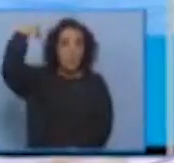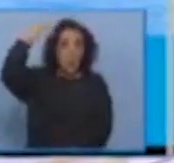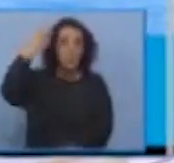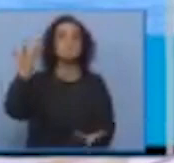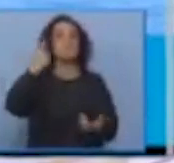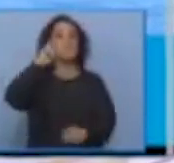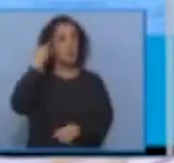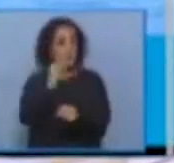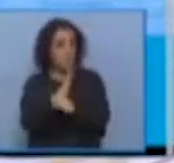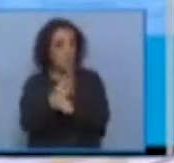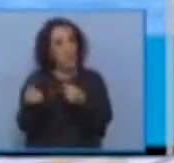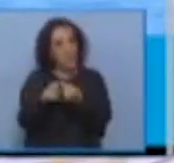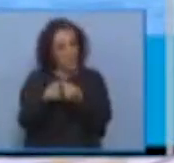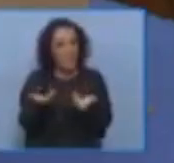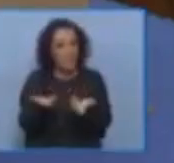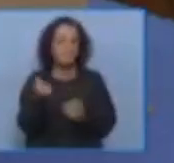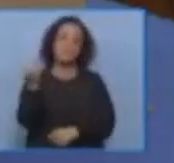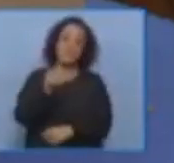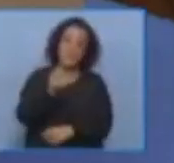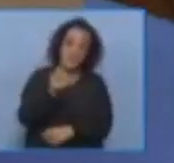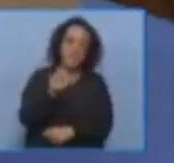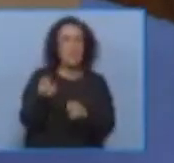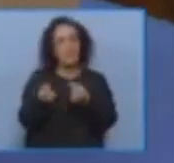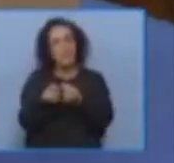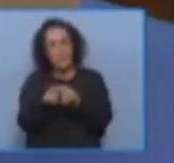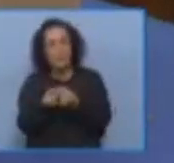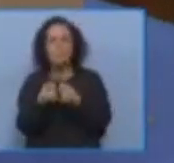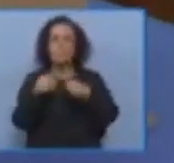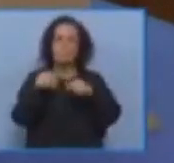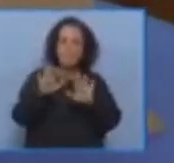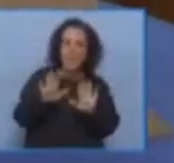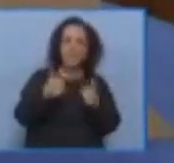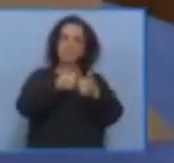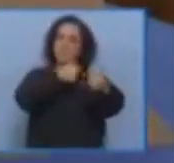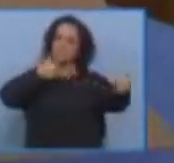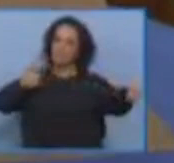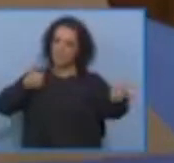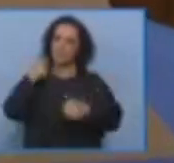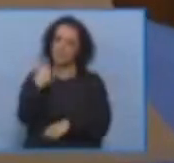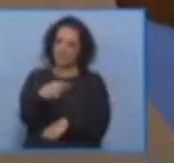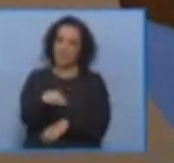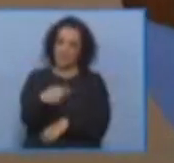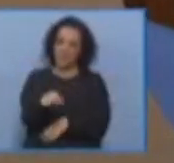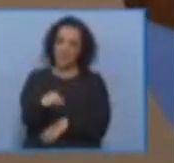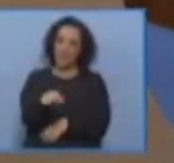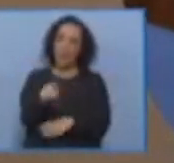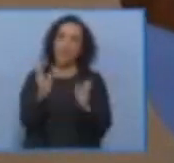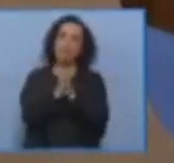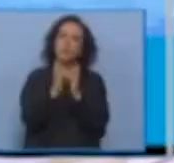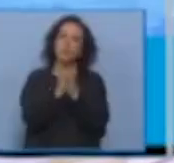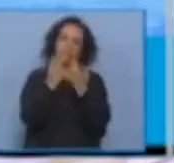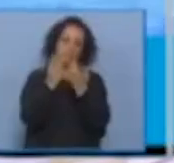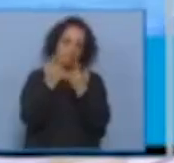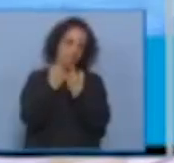outra viagem, portanto, aqui mais próxima. Exatamente. Mais próxima, mas também igualmente distante, claro, do ponto de vista da